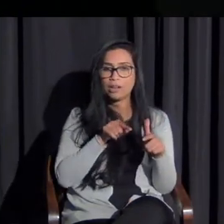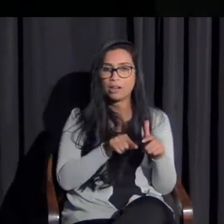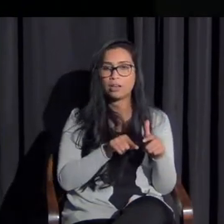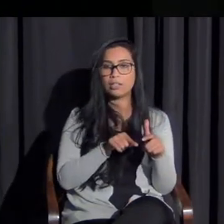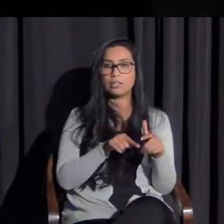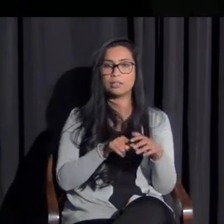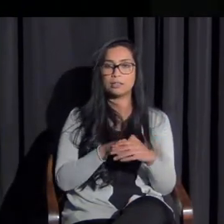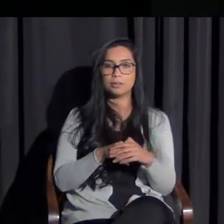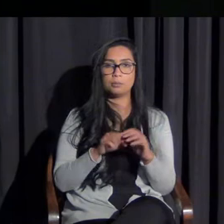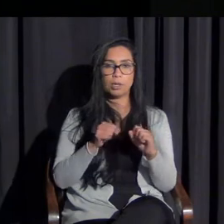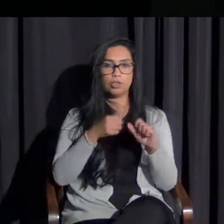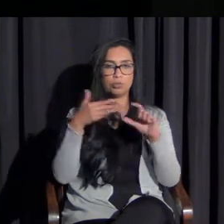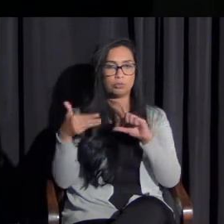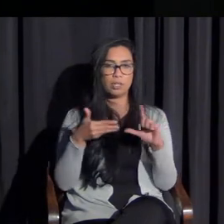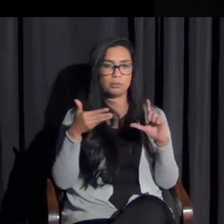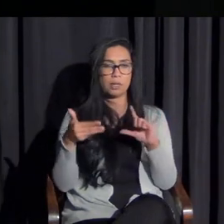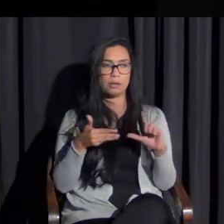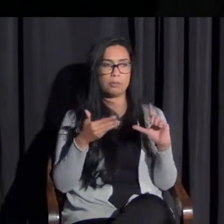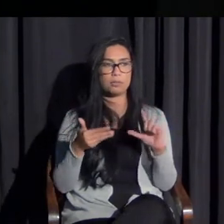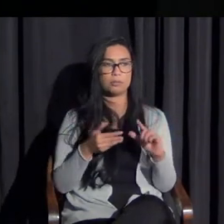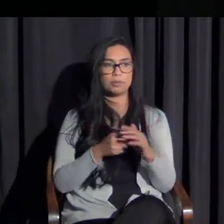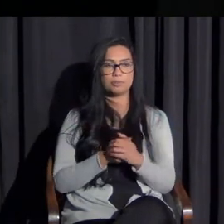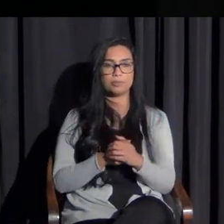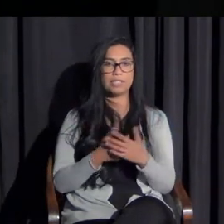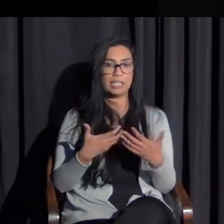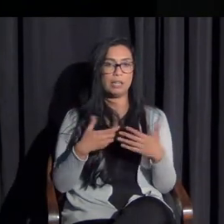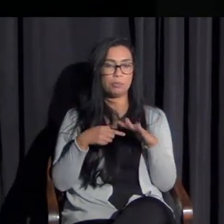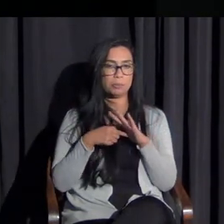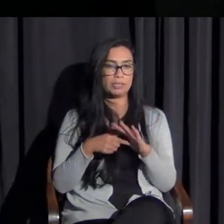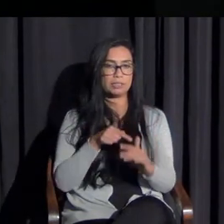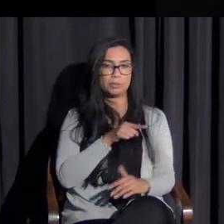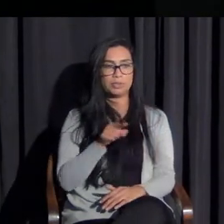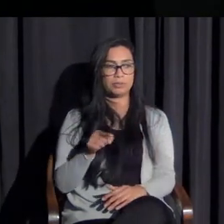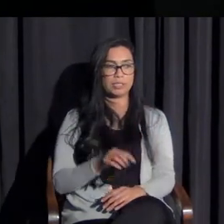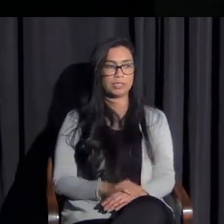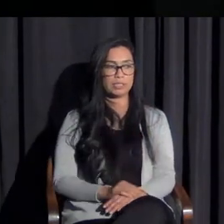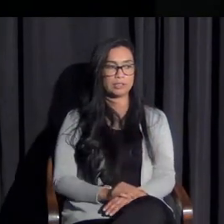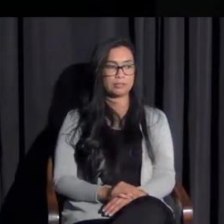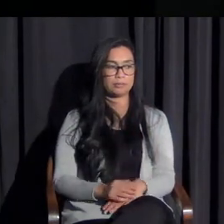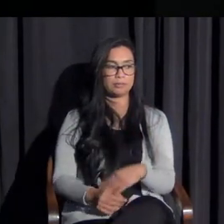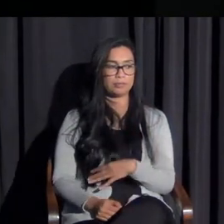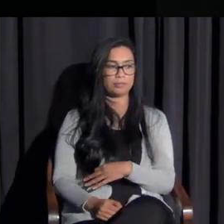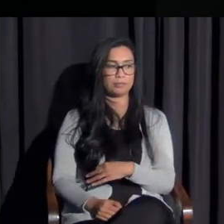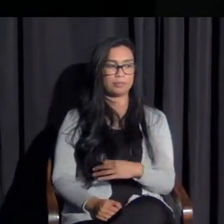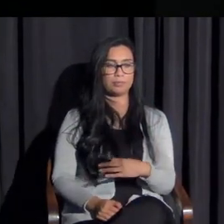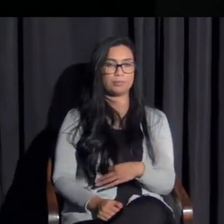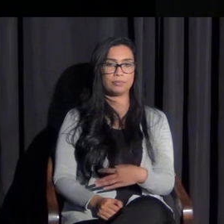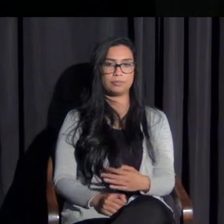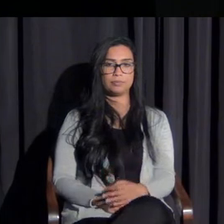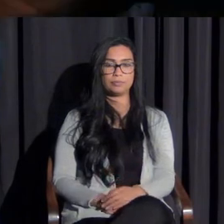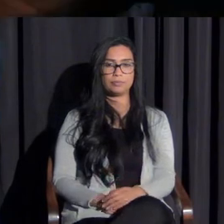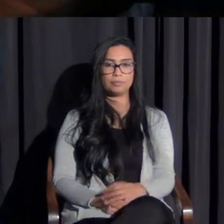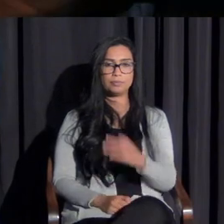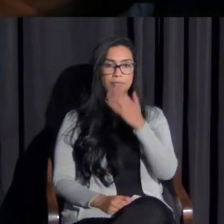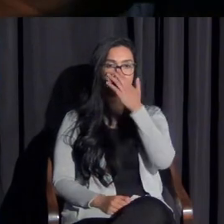passando, só para mostrar para vocês onde é que eu estava.